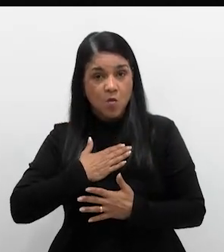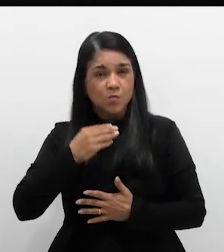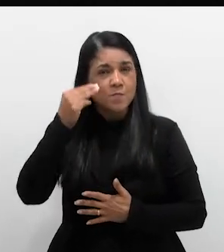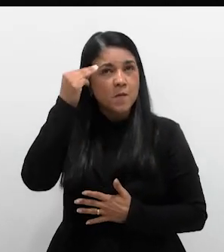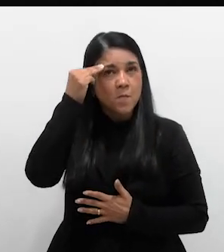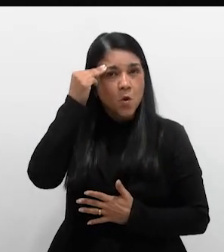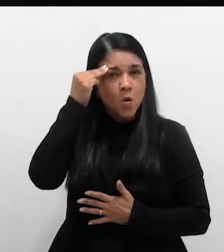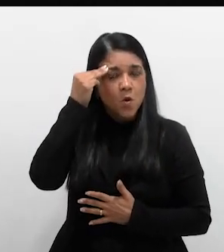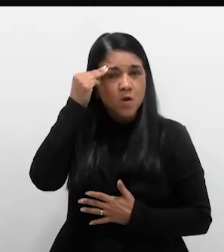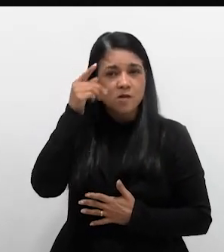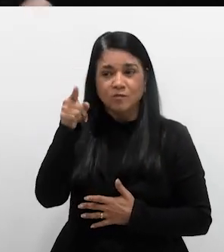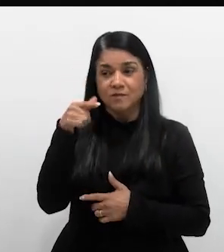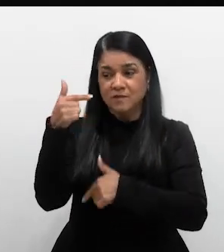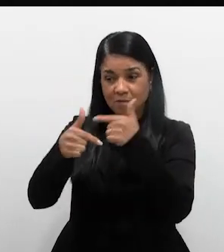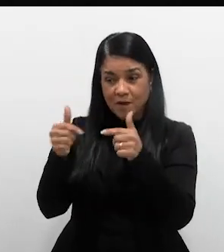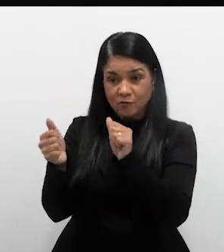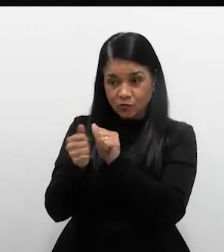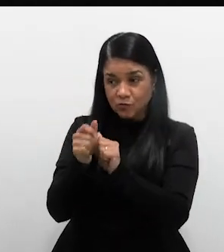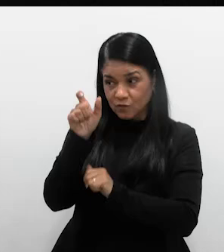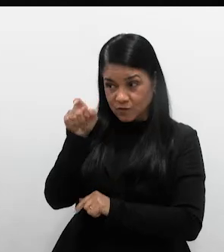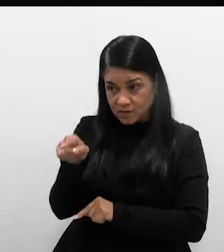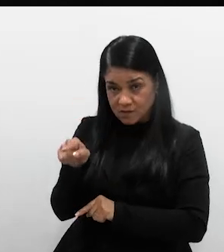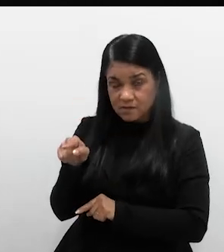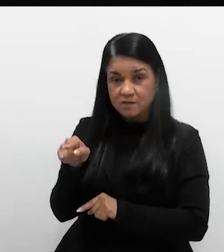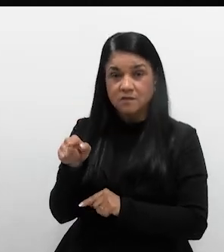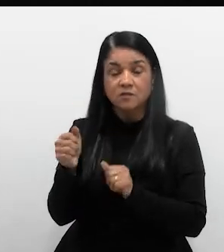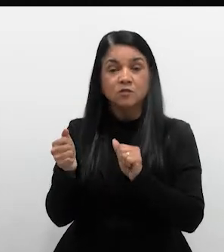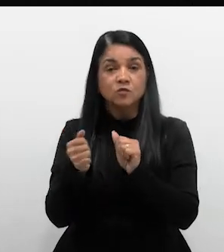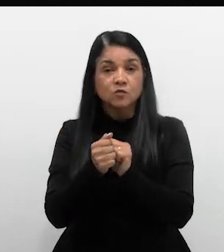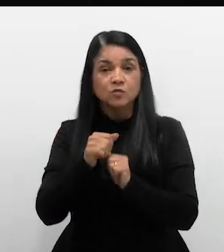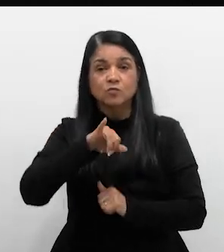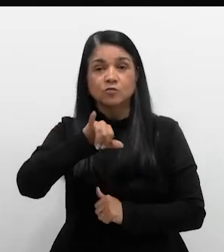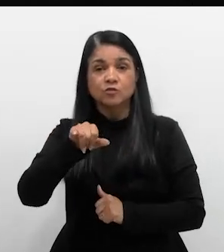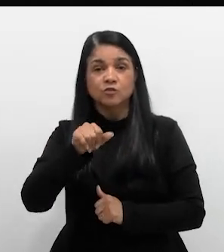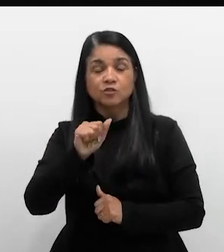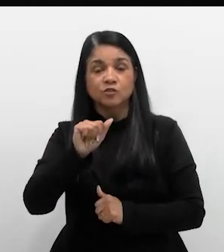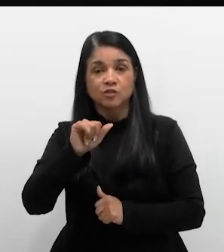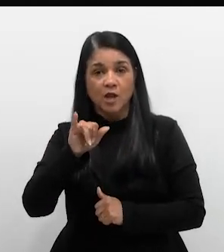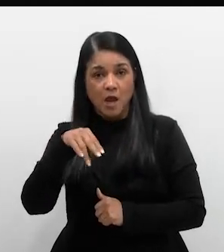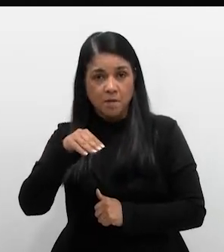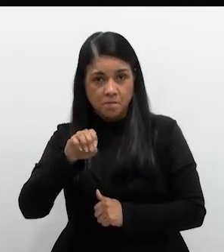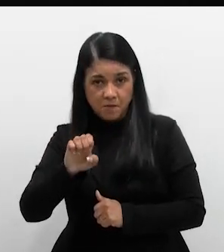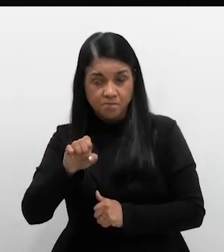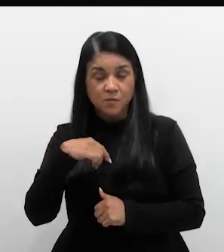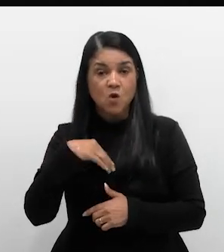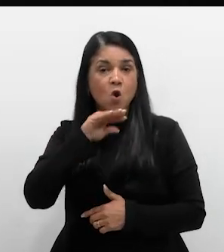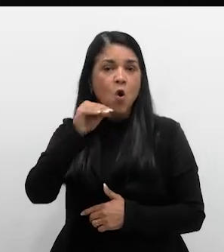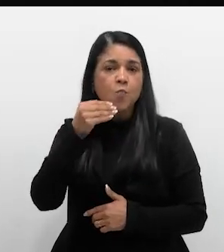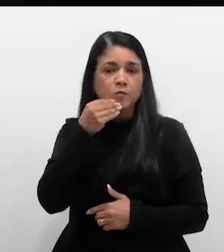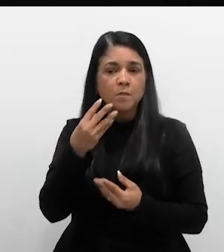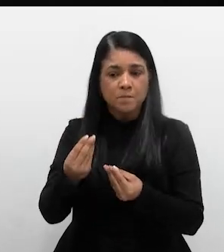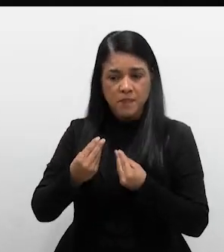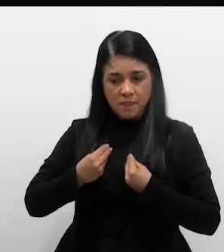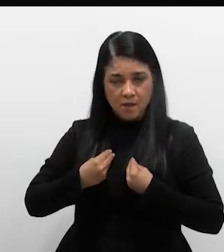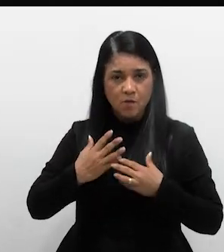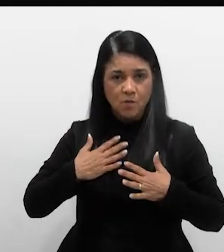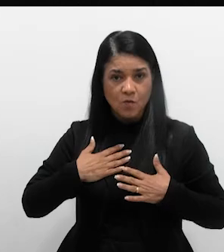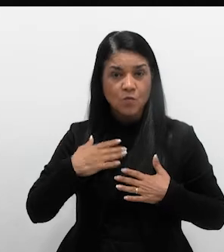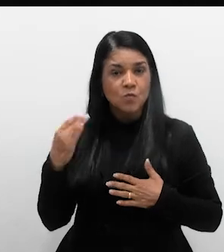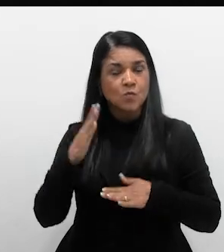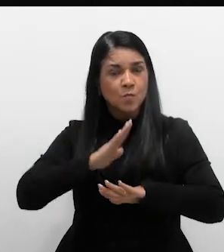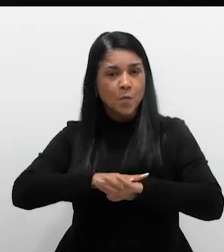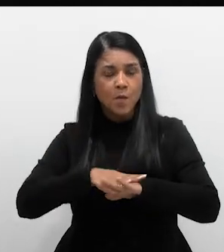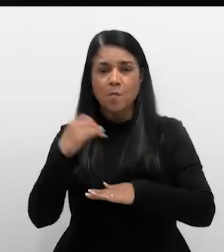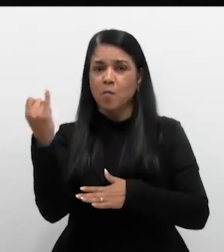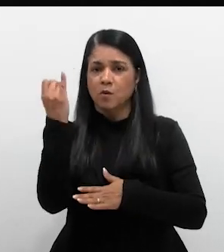da memória do tempo de ter trabalhado com você, de ter trabalhado com o Jaime Cesário. São pessoas que me deram oportunidades em momentos